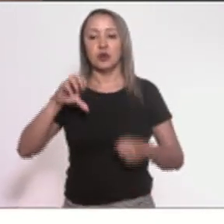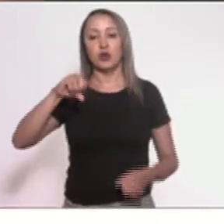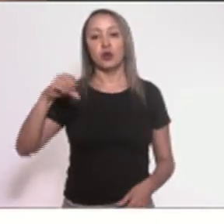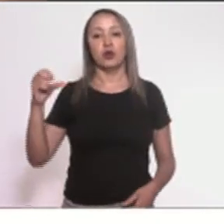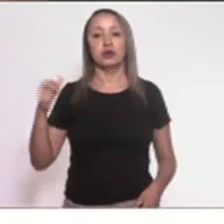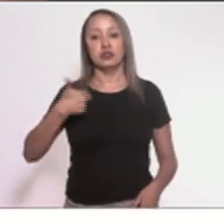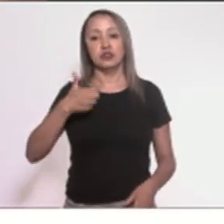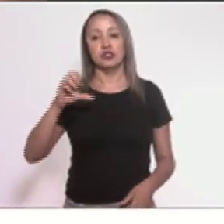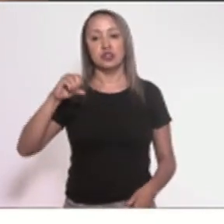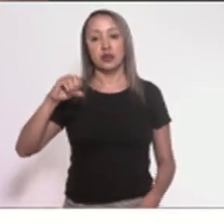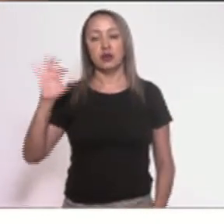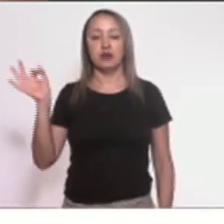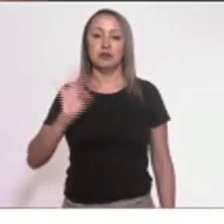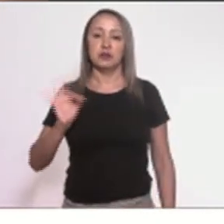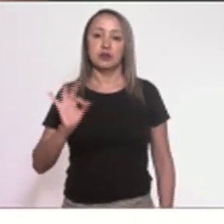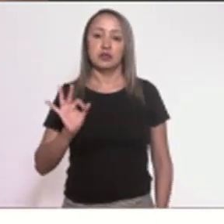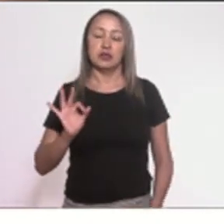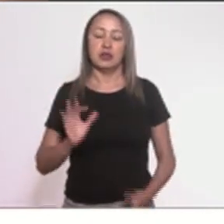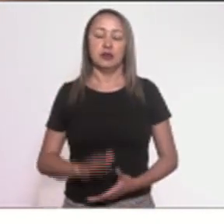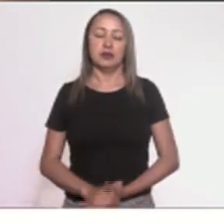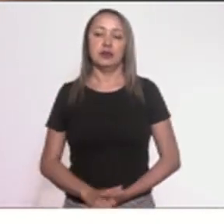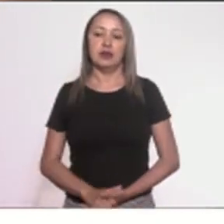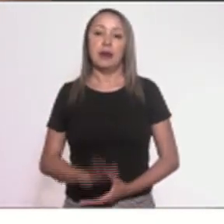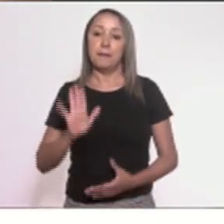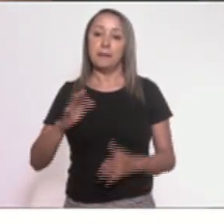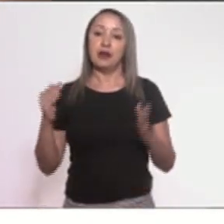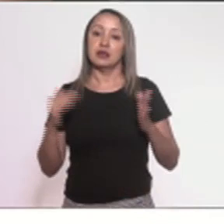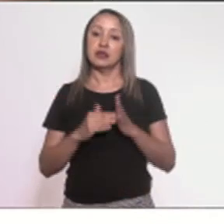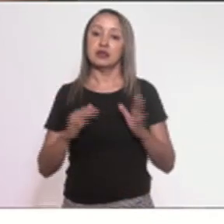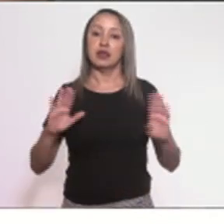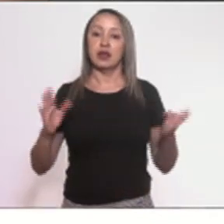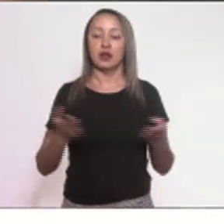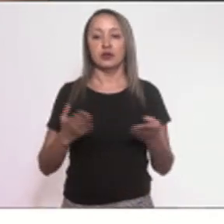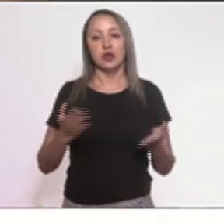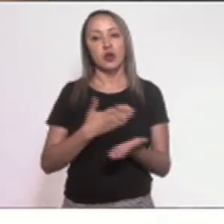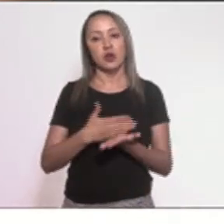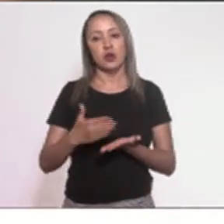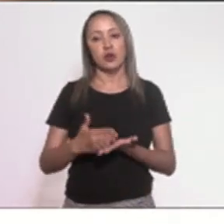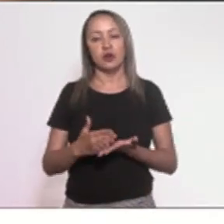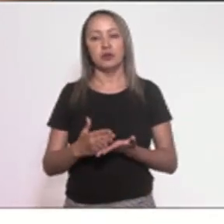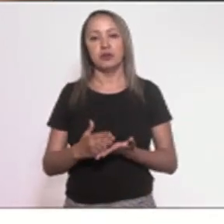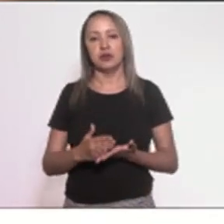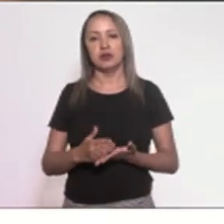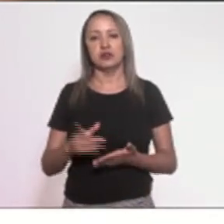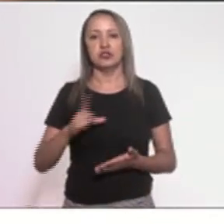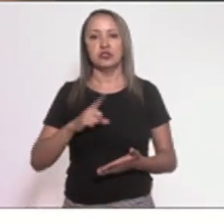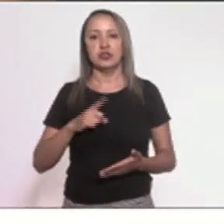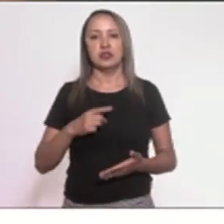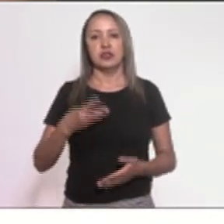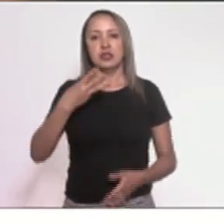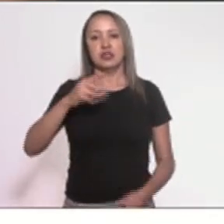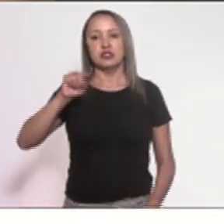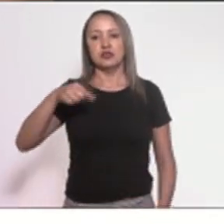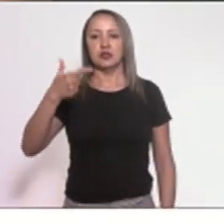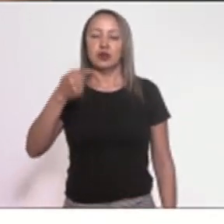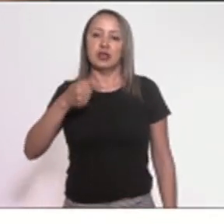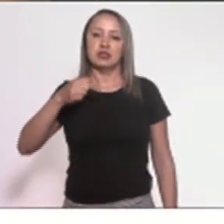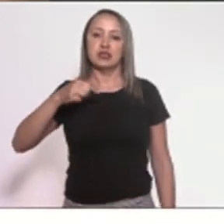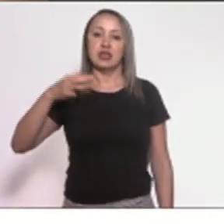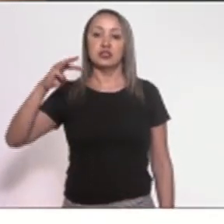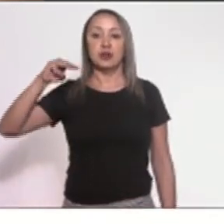começo do benefício até agora, no começo nós produzíamos 3,7 milhões de toneladas